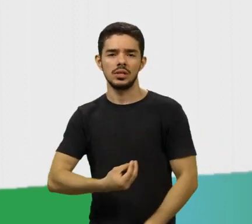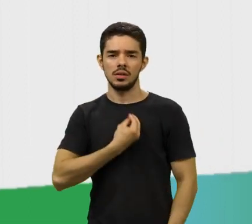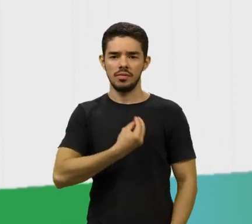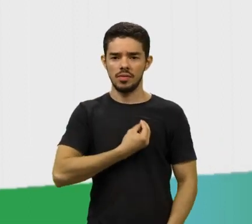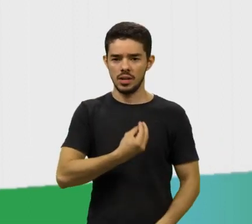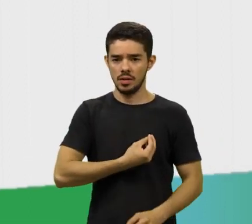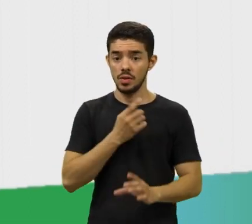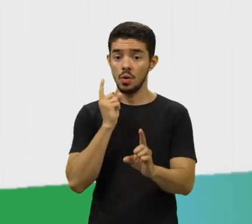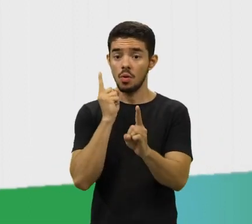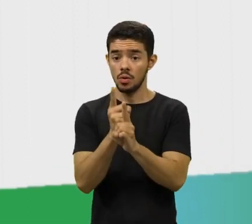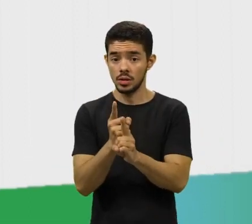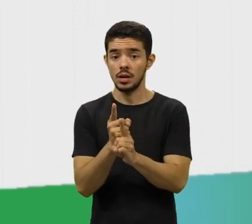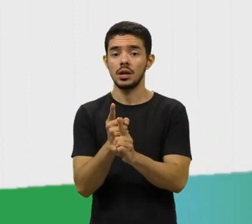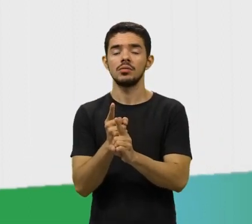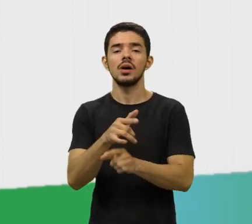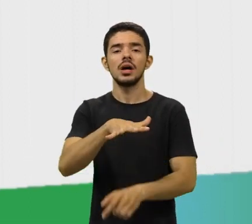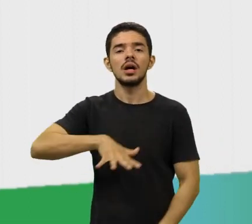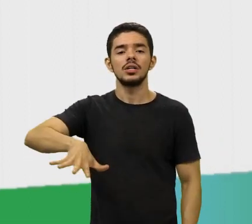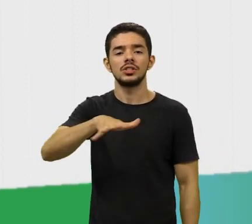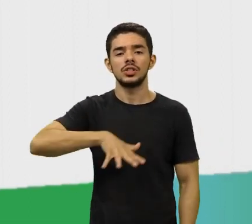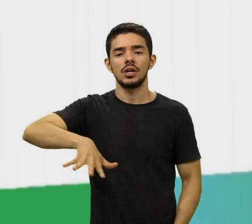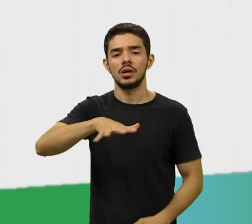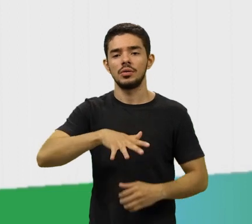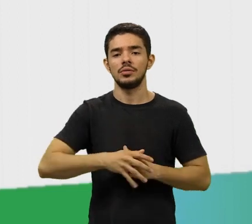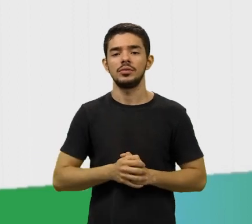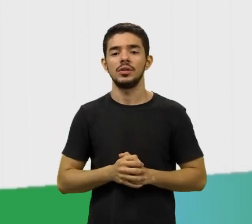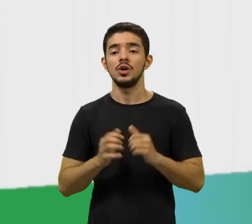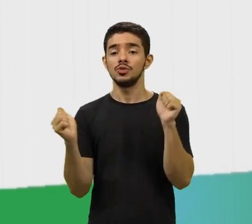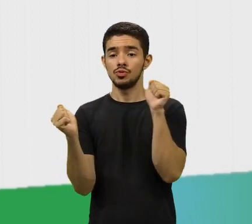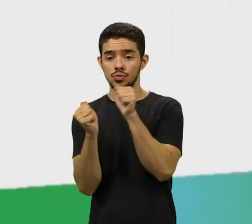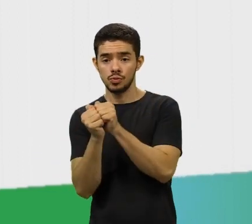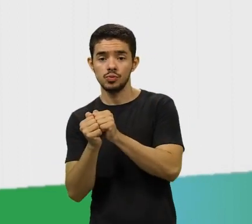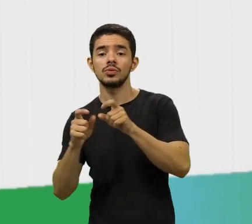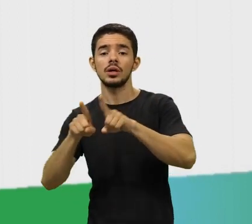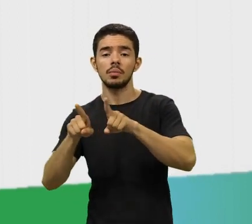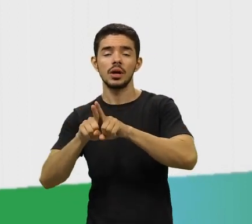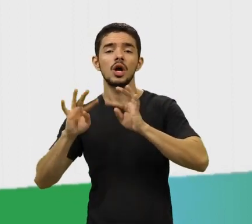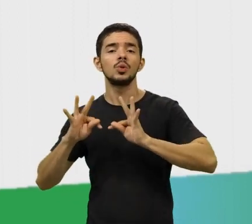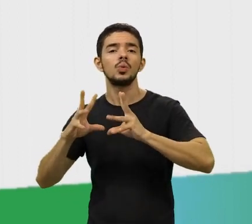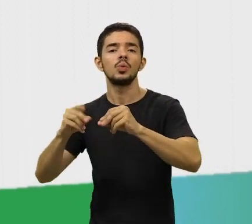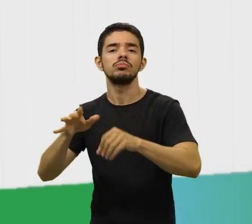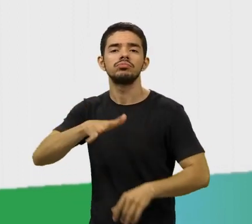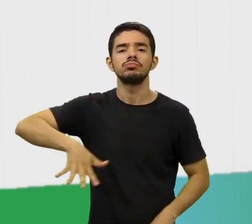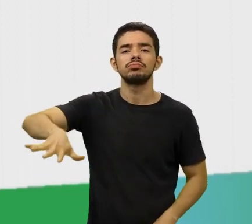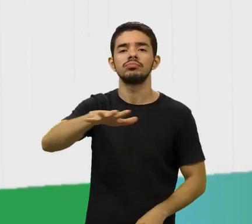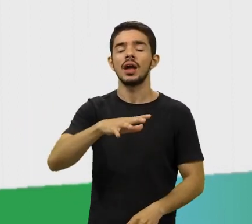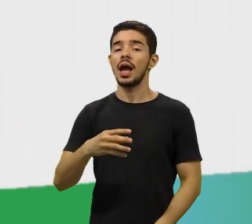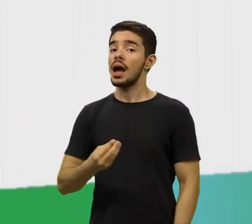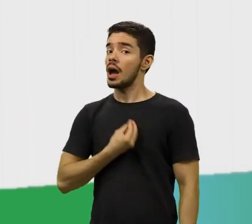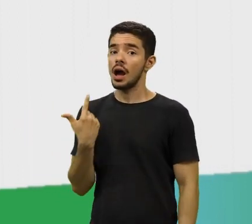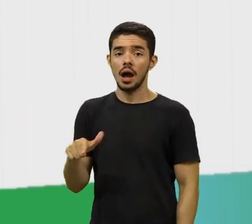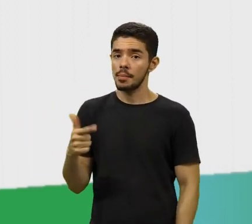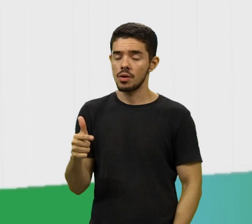vivos encontrados em uma região, junto a todos os componentes abióticos,